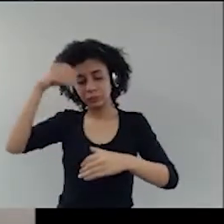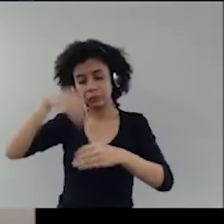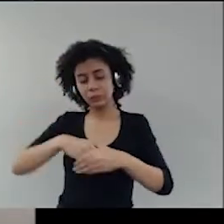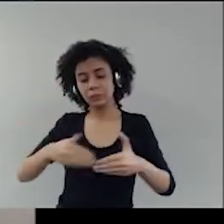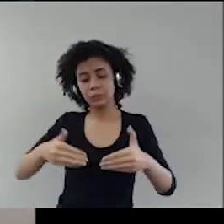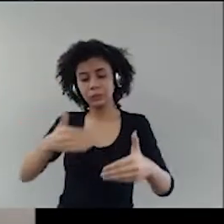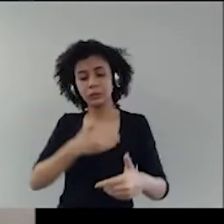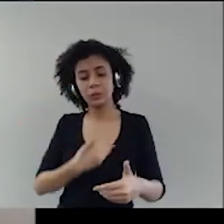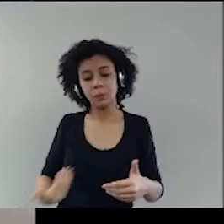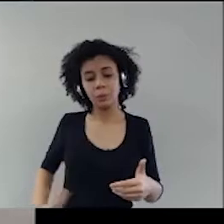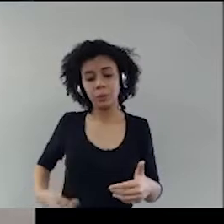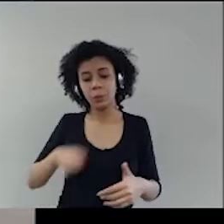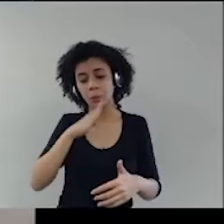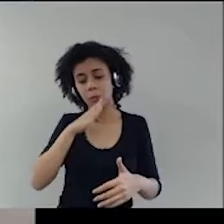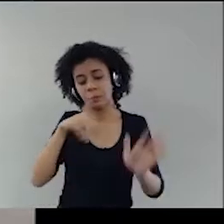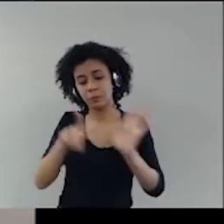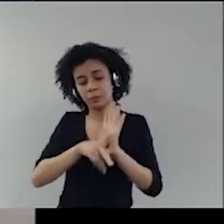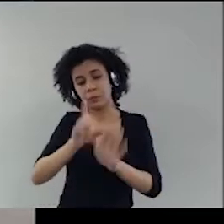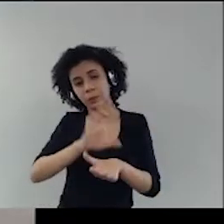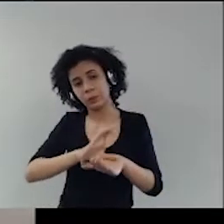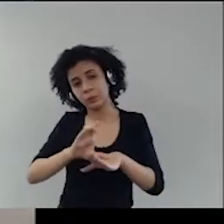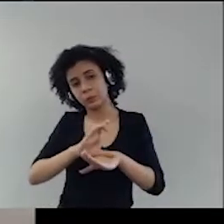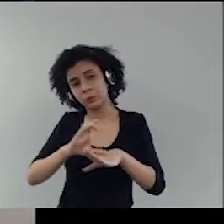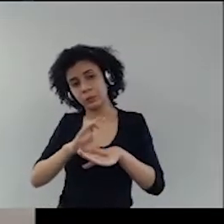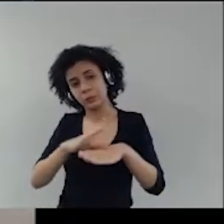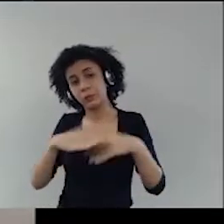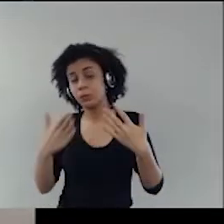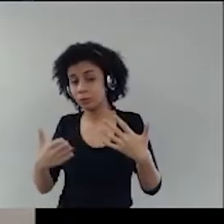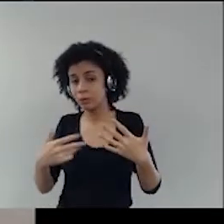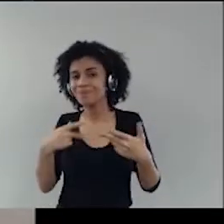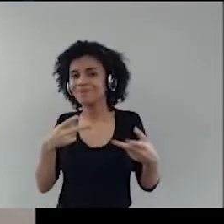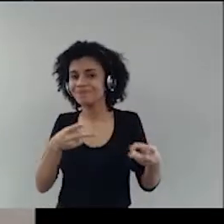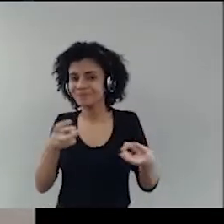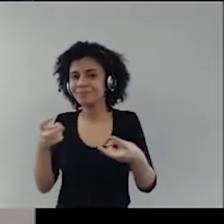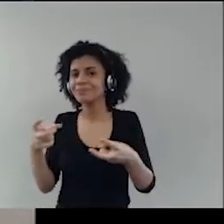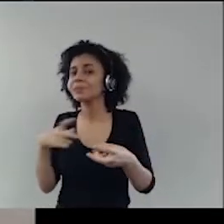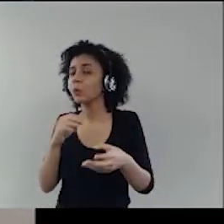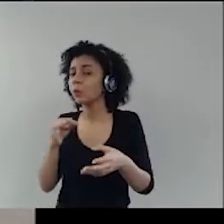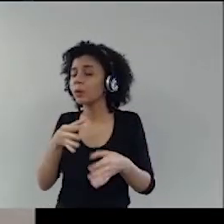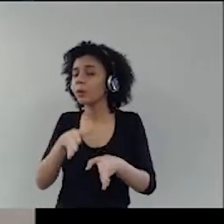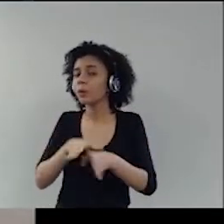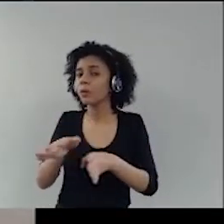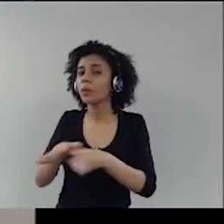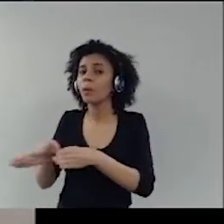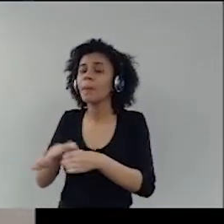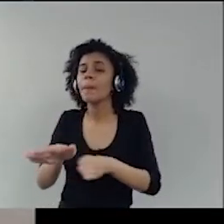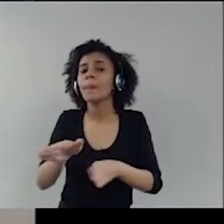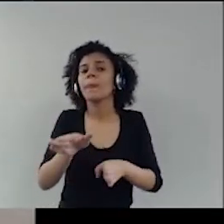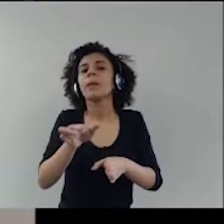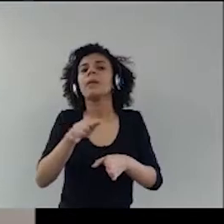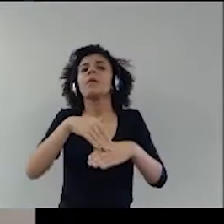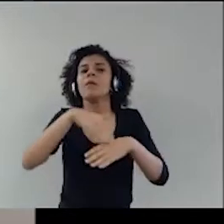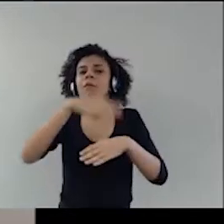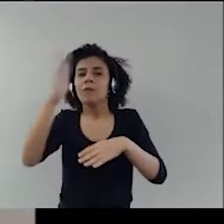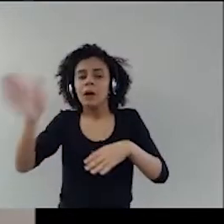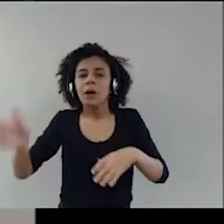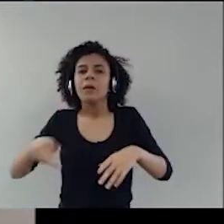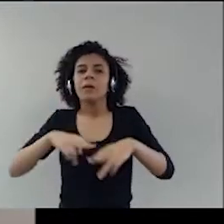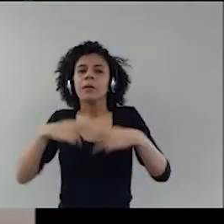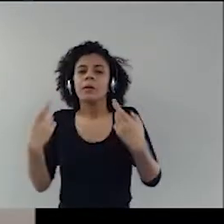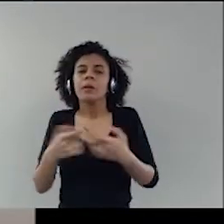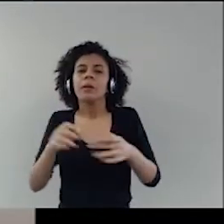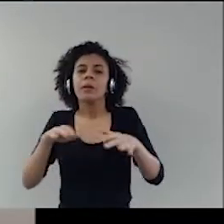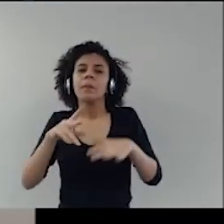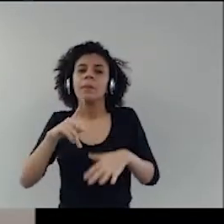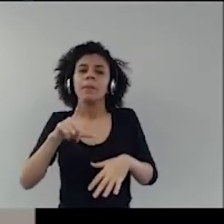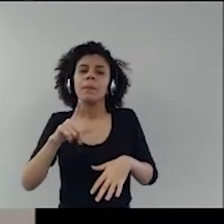Público reconhecido pela Constituição. Então, a gente tem um cenário, essa recomendação do CNMP vai a plenário, mas ela entrou em